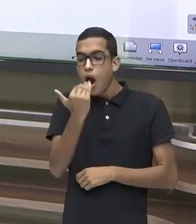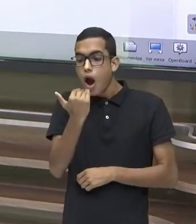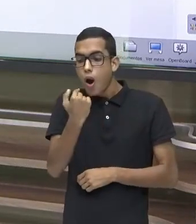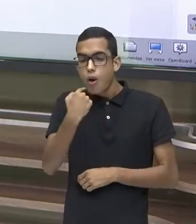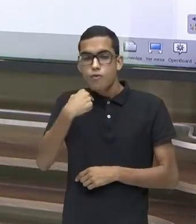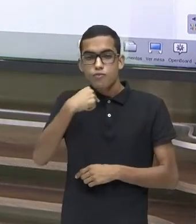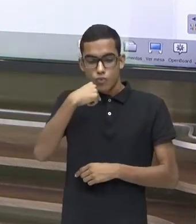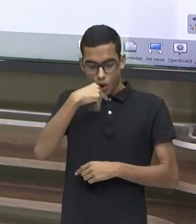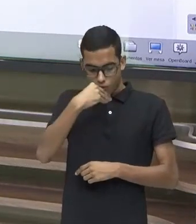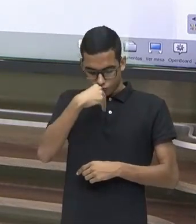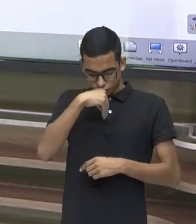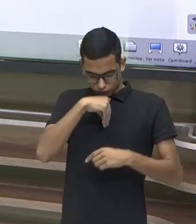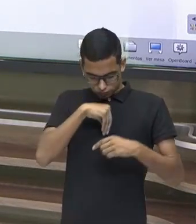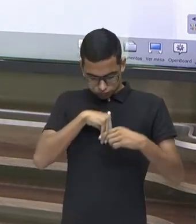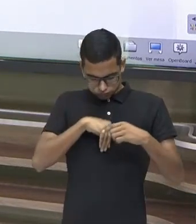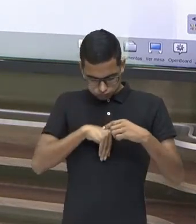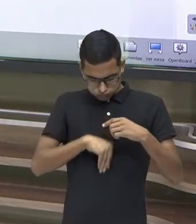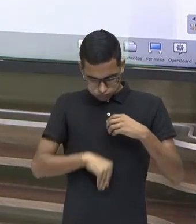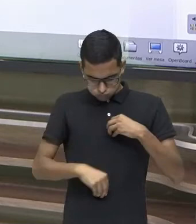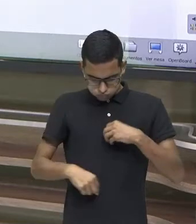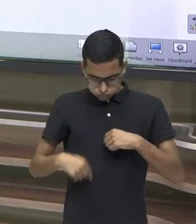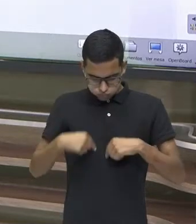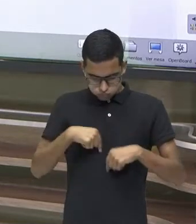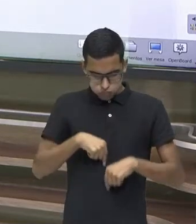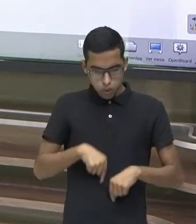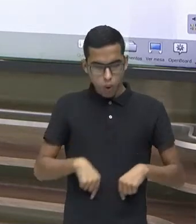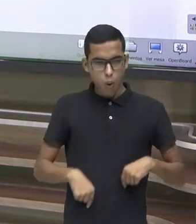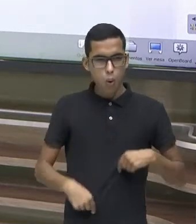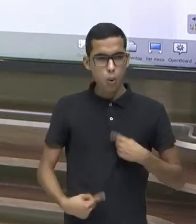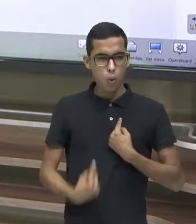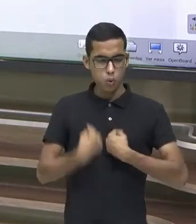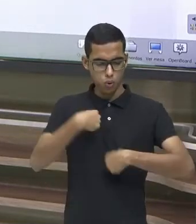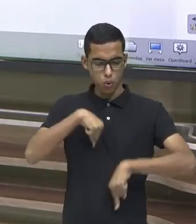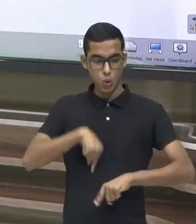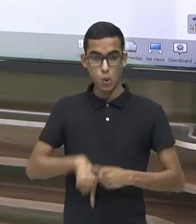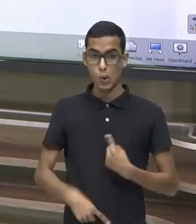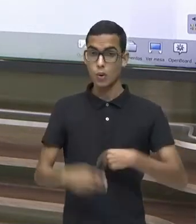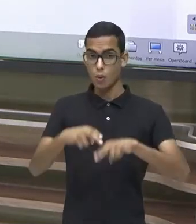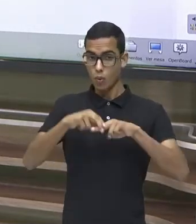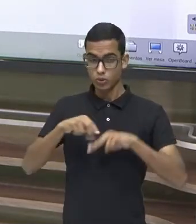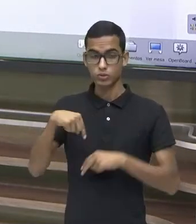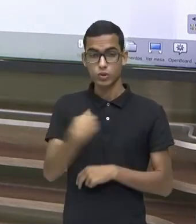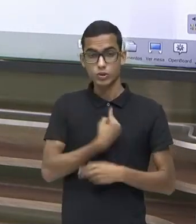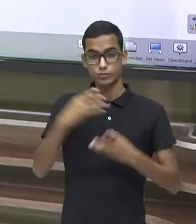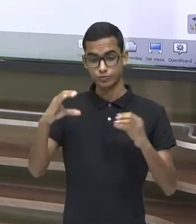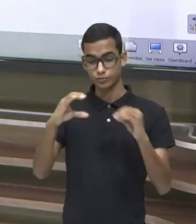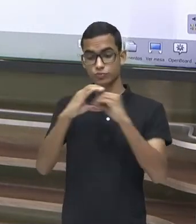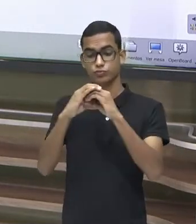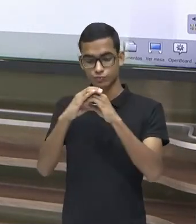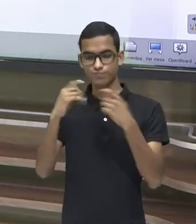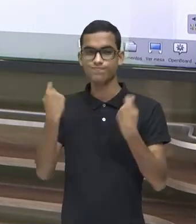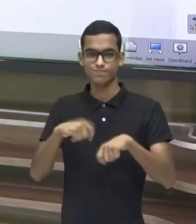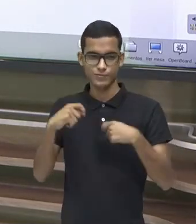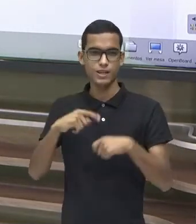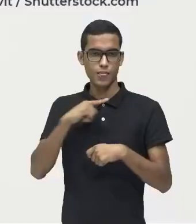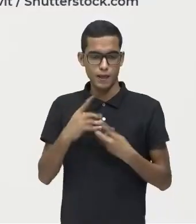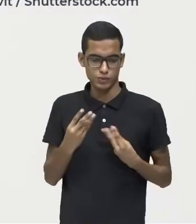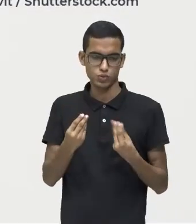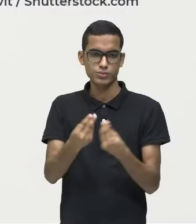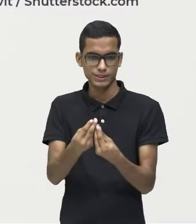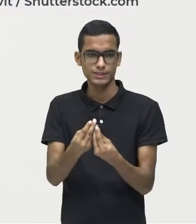bem distribuído, porque as nossas células necessitam dessas substâncias. Então ela é absorvida pelo intestino